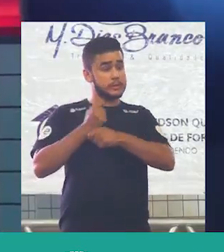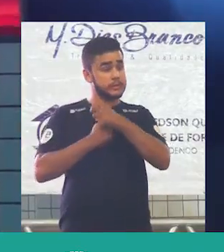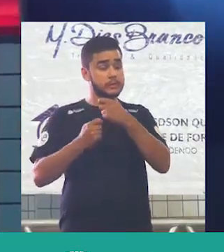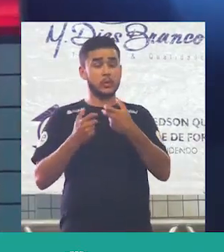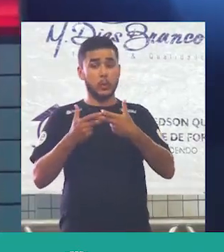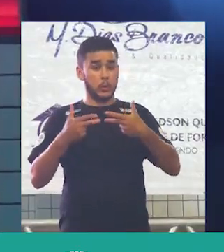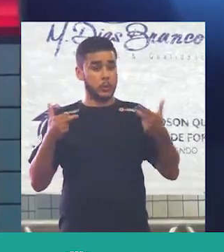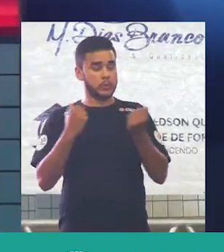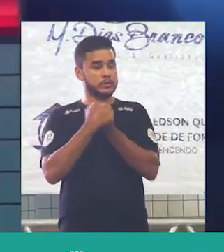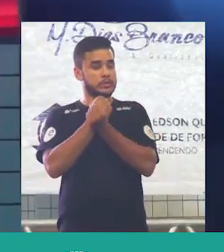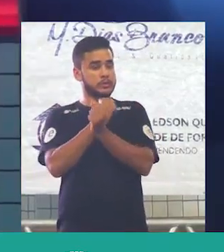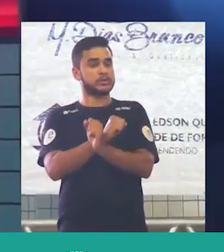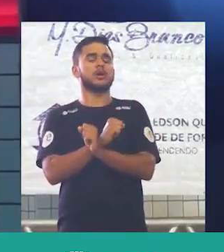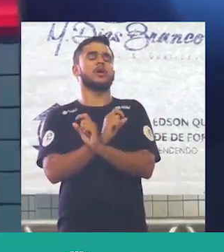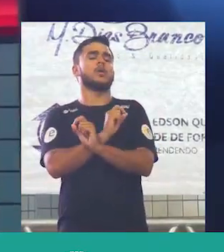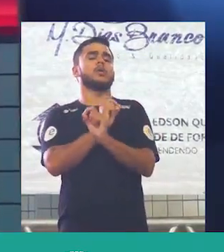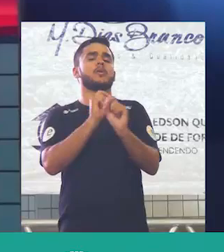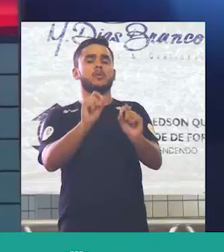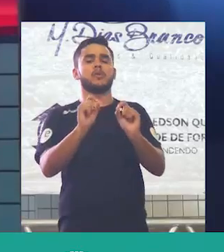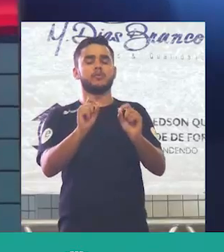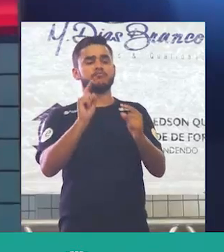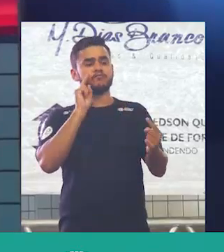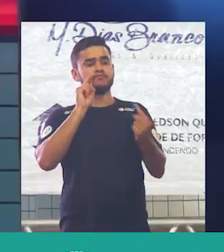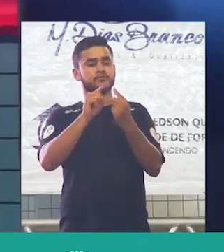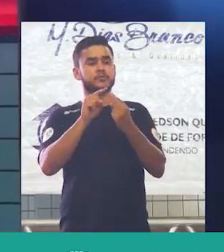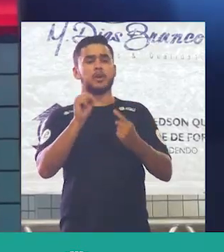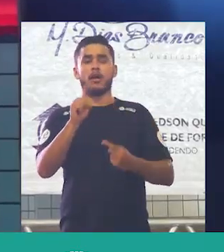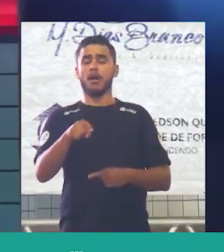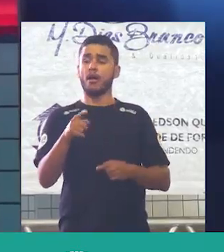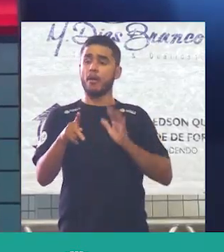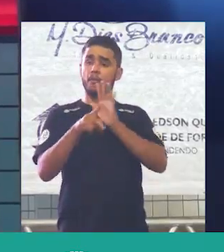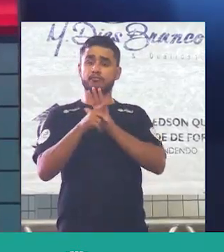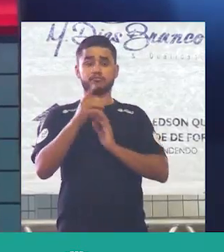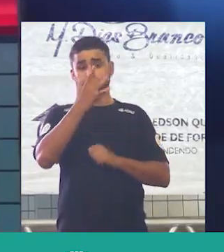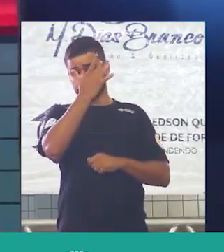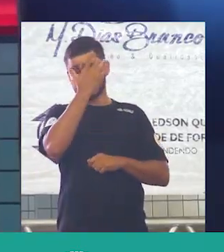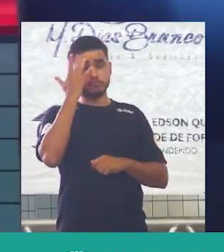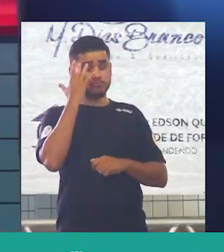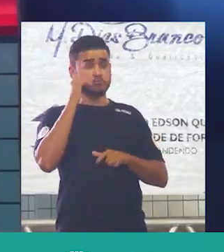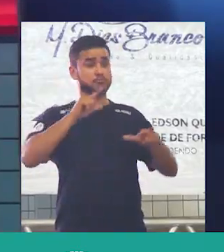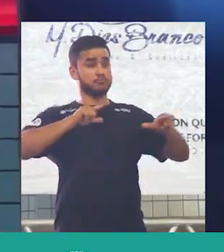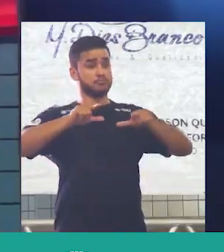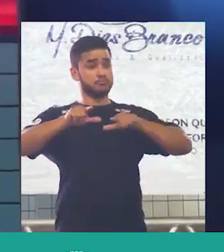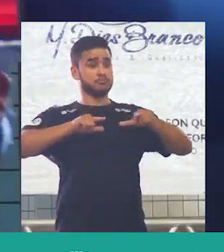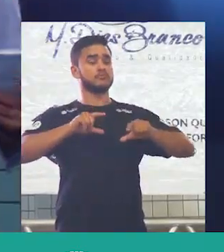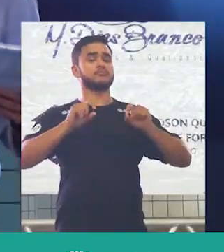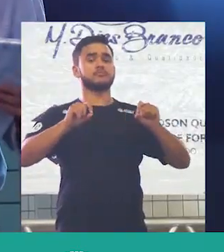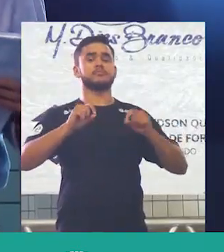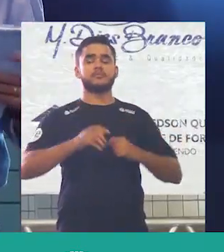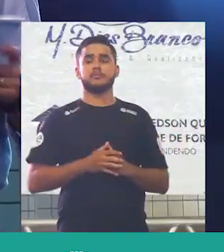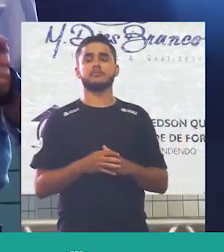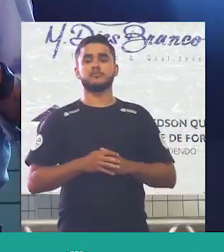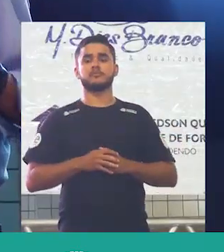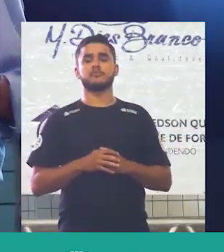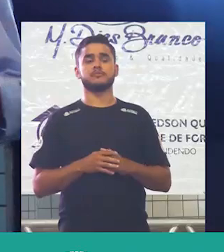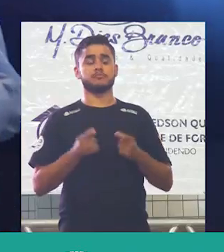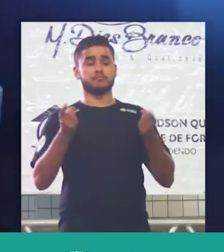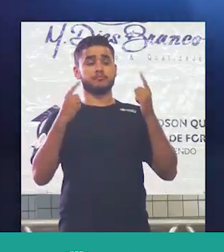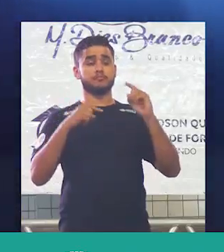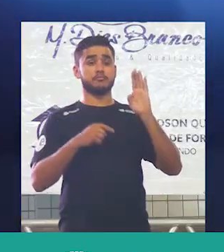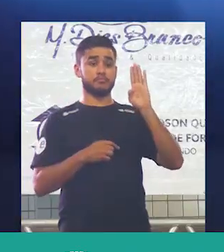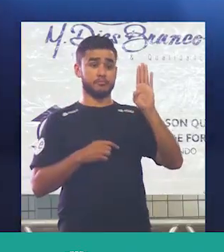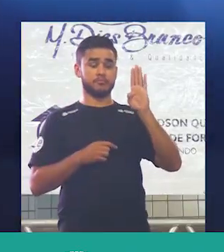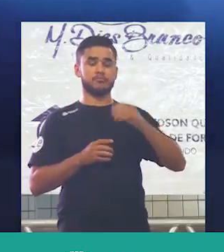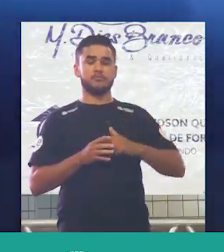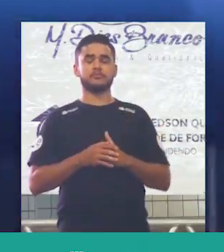difícil questão em torno da substituição da mão de obra, que resultou, olha o que diz a letra B, confronto